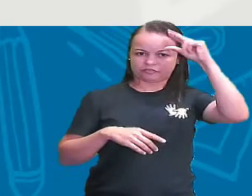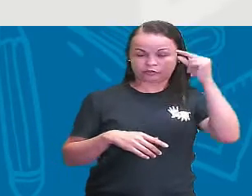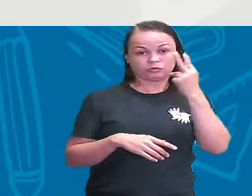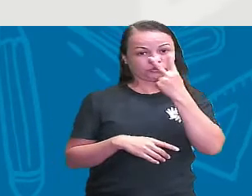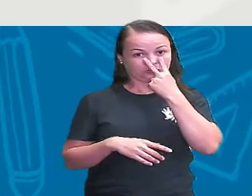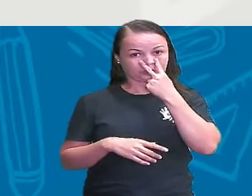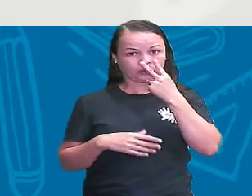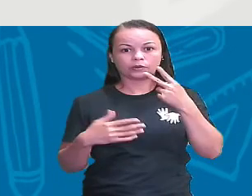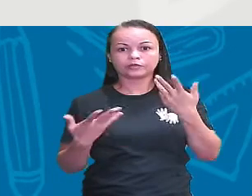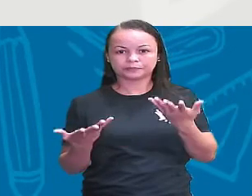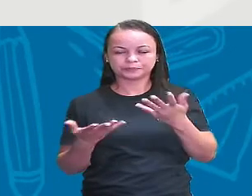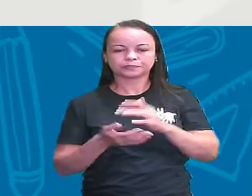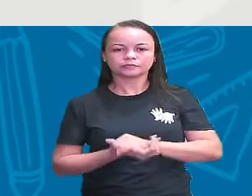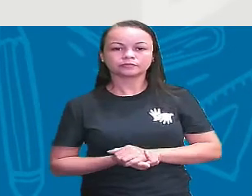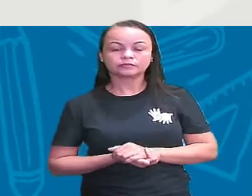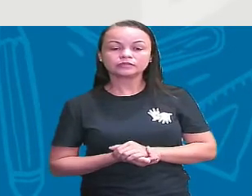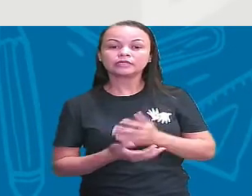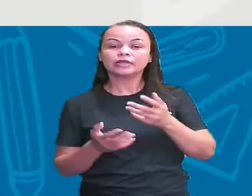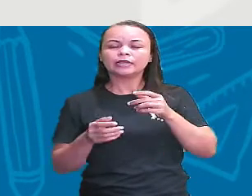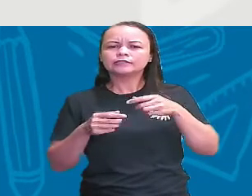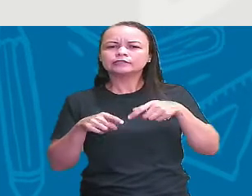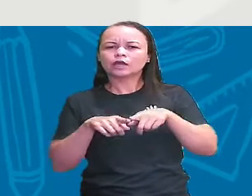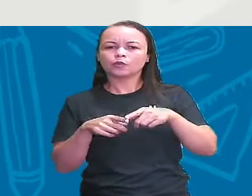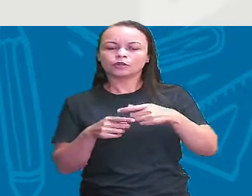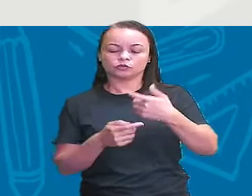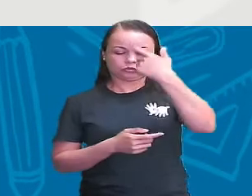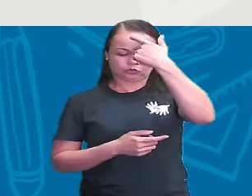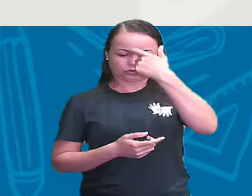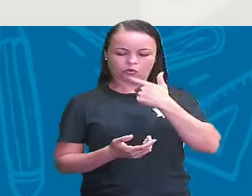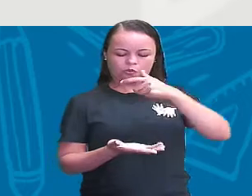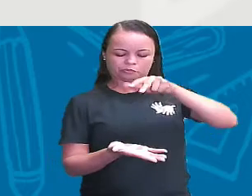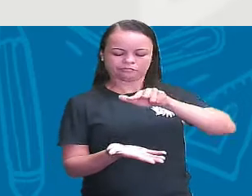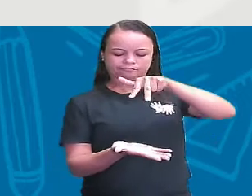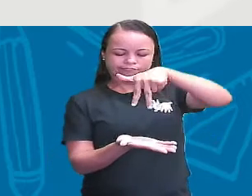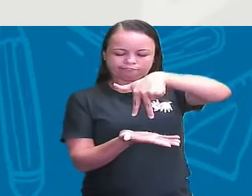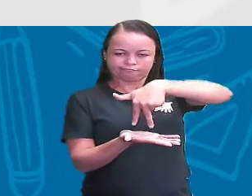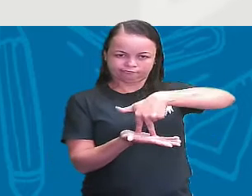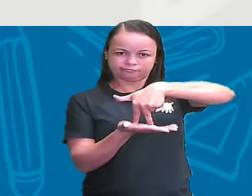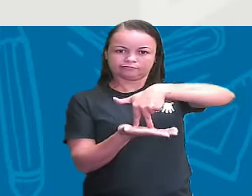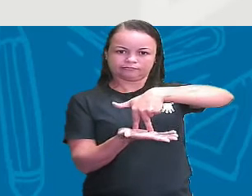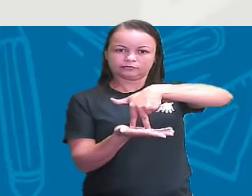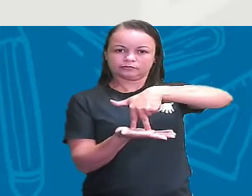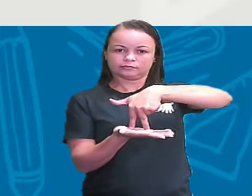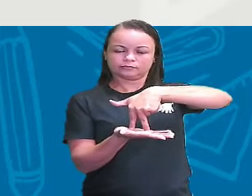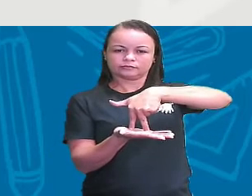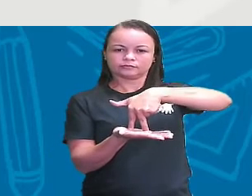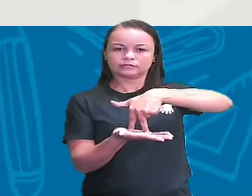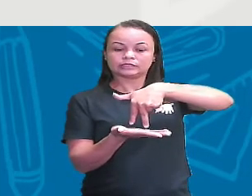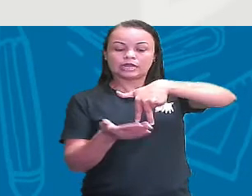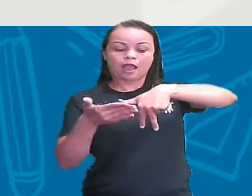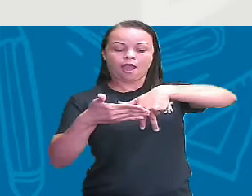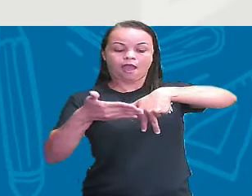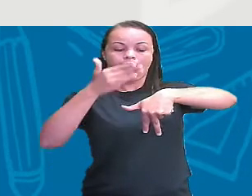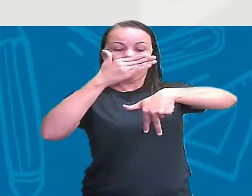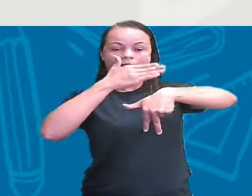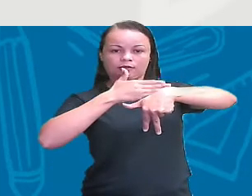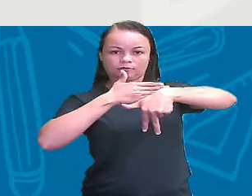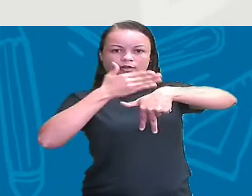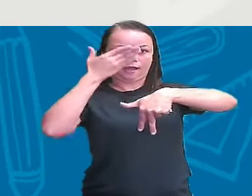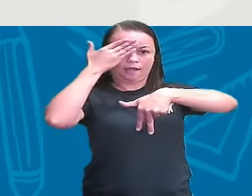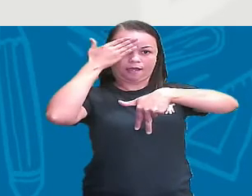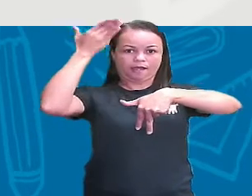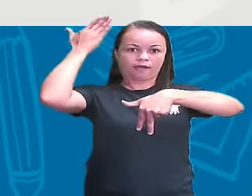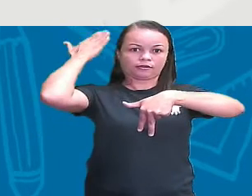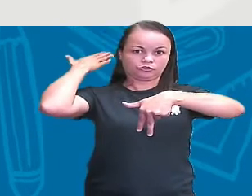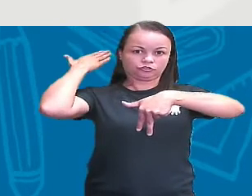de Santo Antão. Então, eu estou primeiro me localizando. Eu estou aqui em pé. Atrás de mim, ou